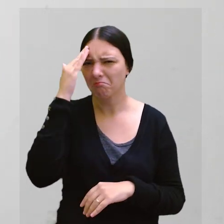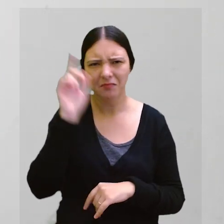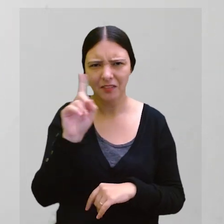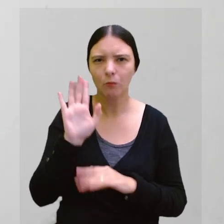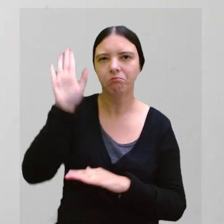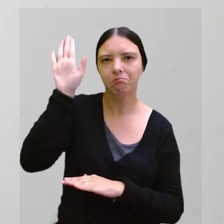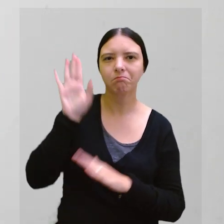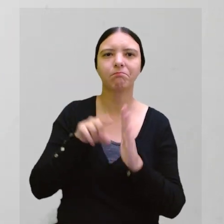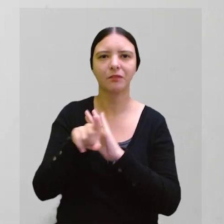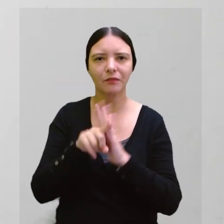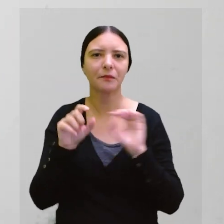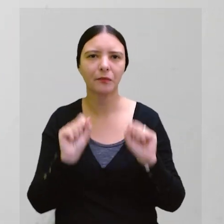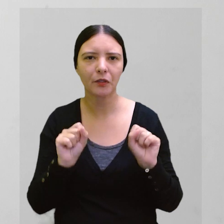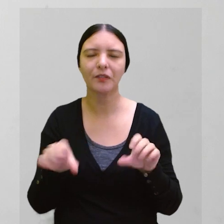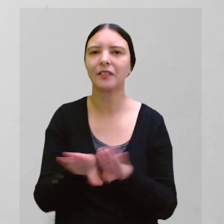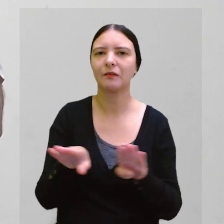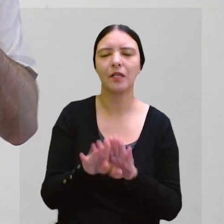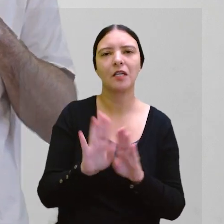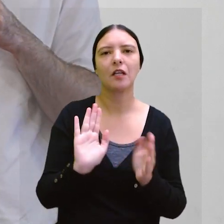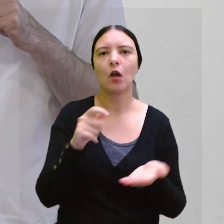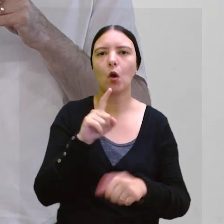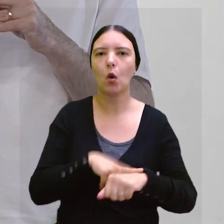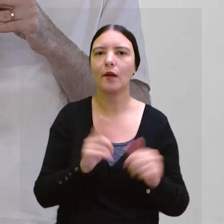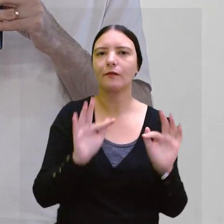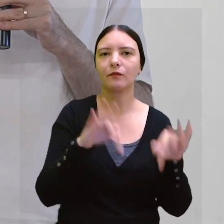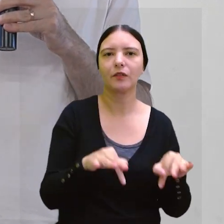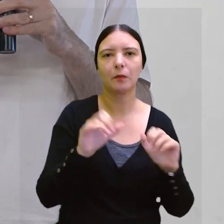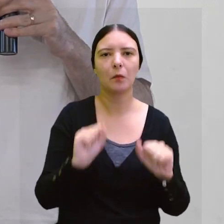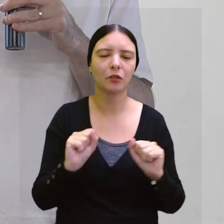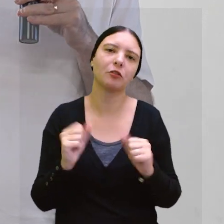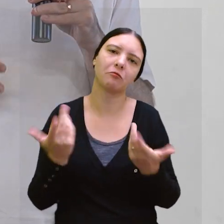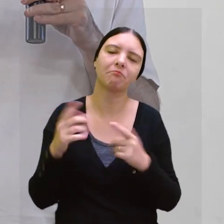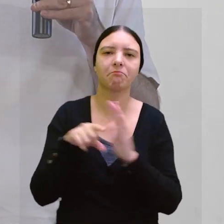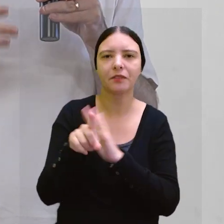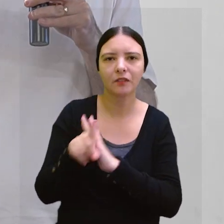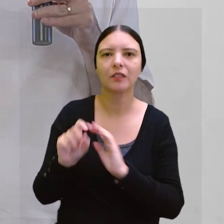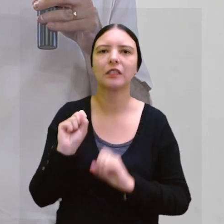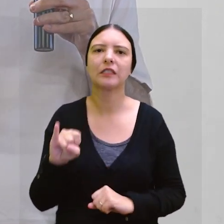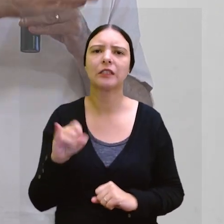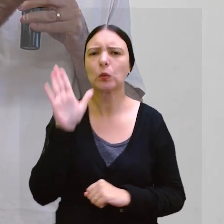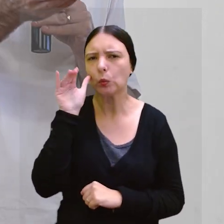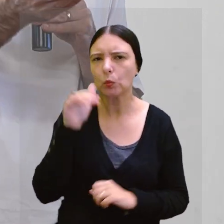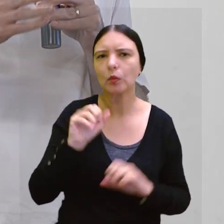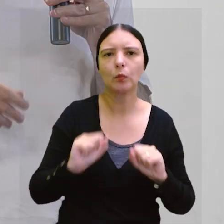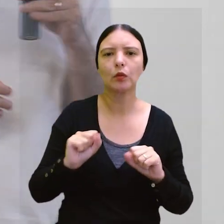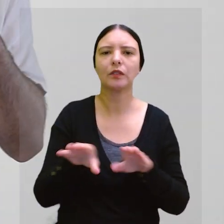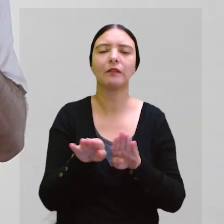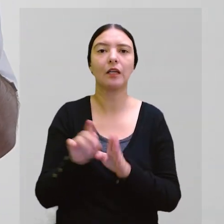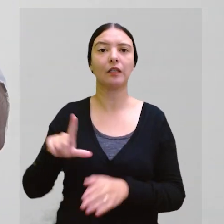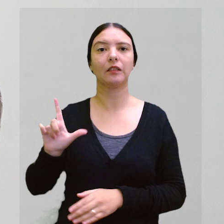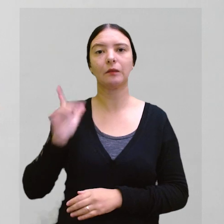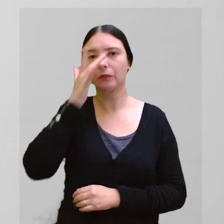pode perguntar. A gente pode deixar as dúvidas também para o final, se for alguma questão. Se quiser perguntar mais alguma coisa, o pessoal perguntou